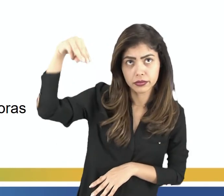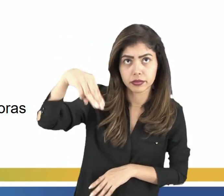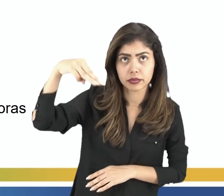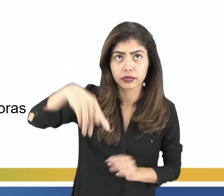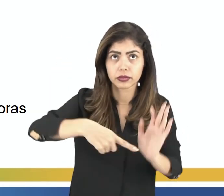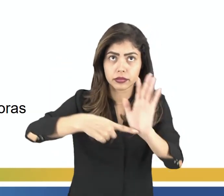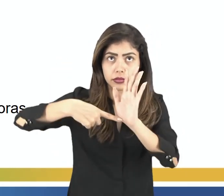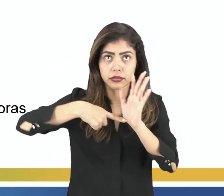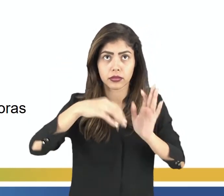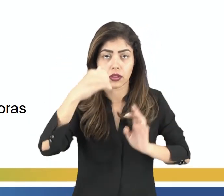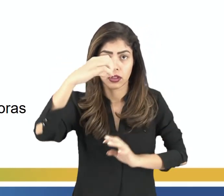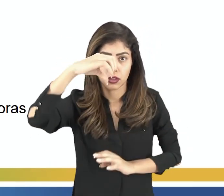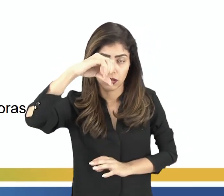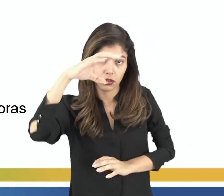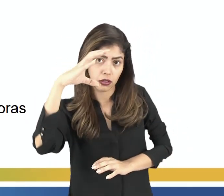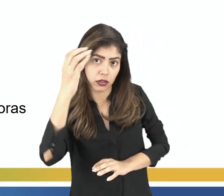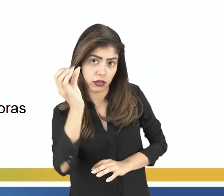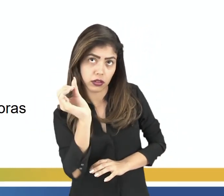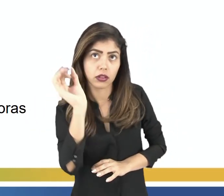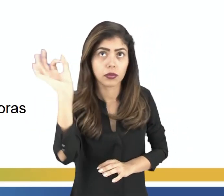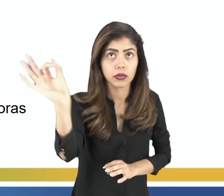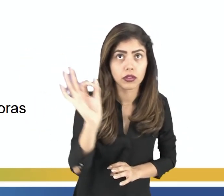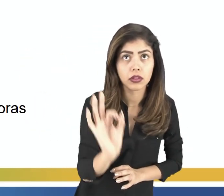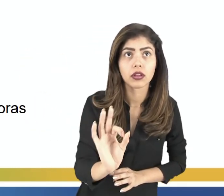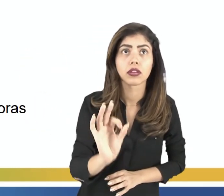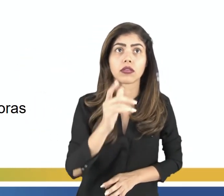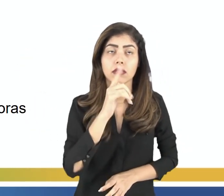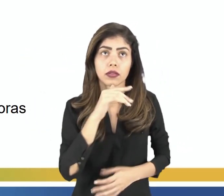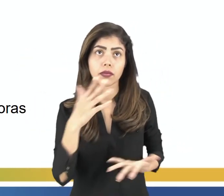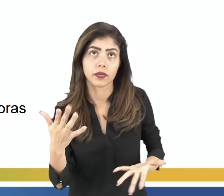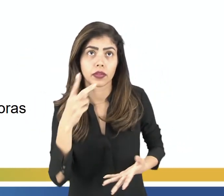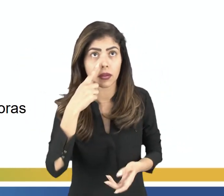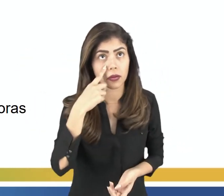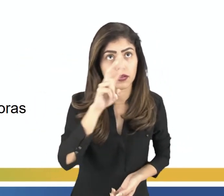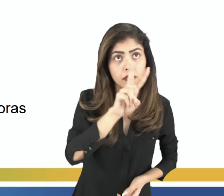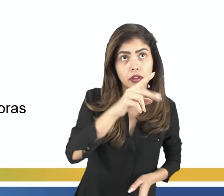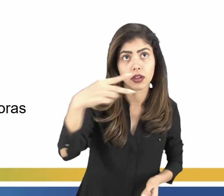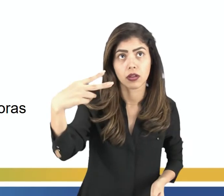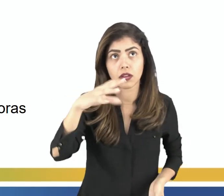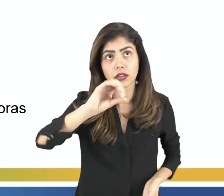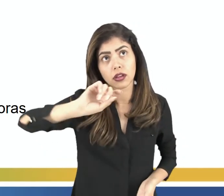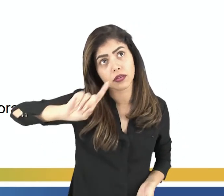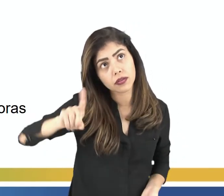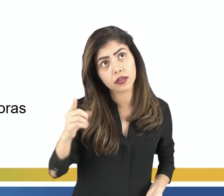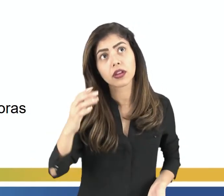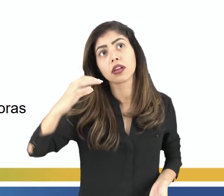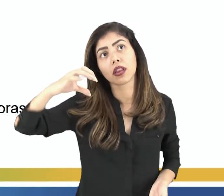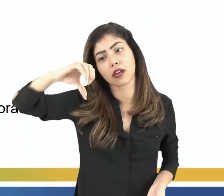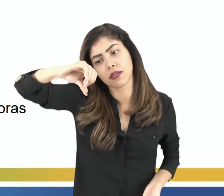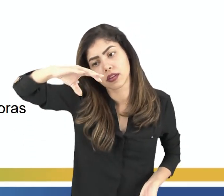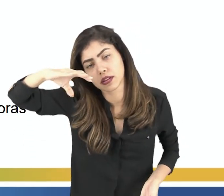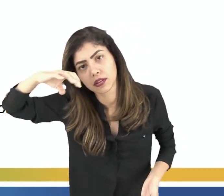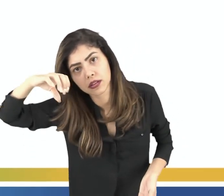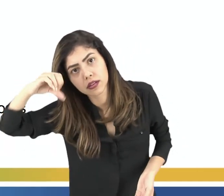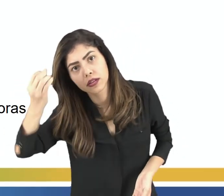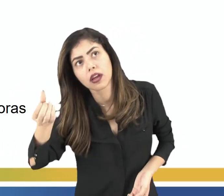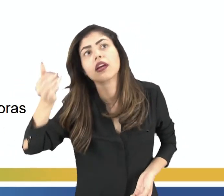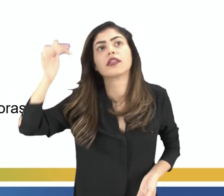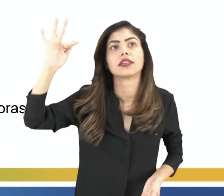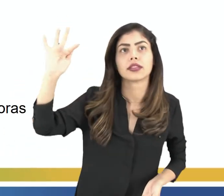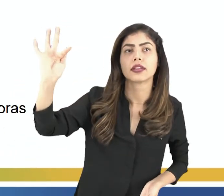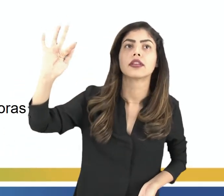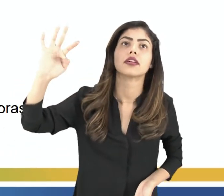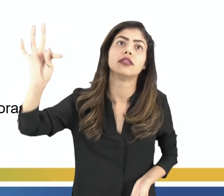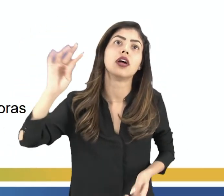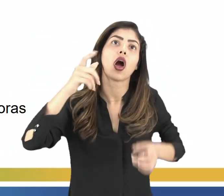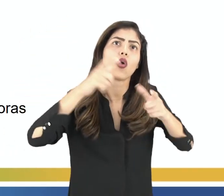resta 96% do líquido. Assim, nós temos V igual a 0,96 elevado a T, onde